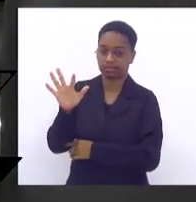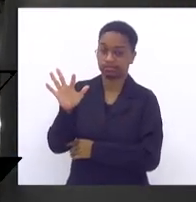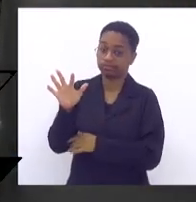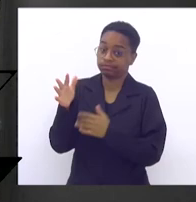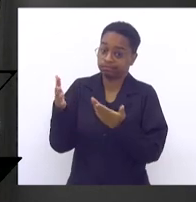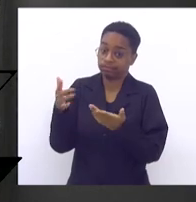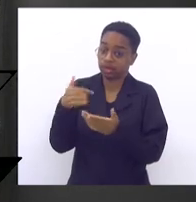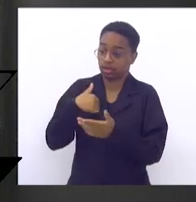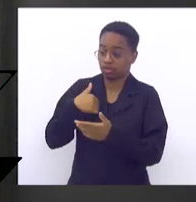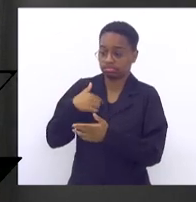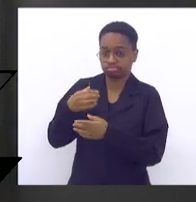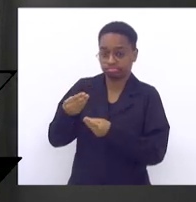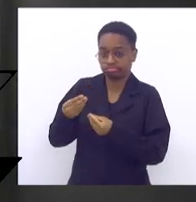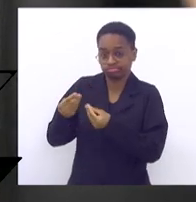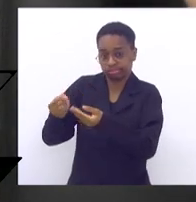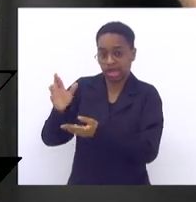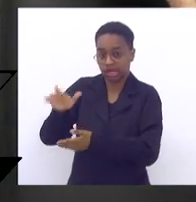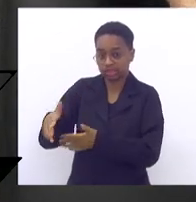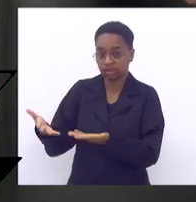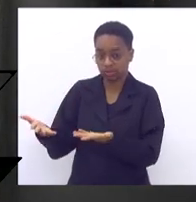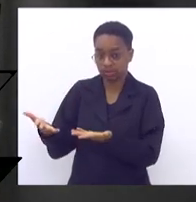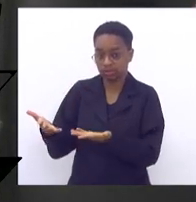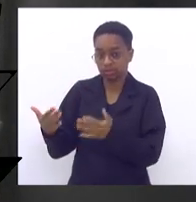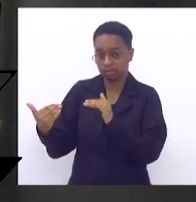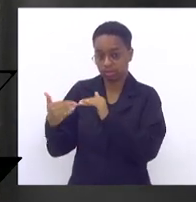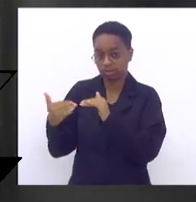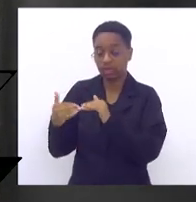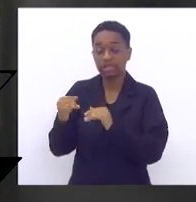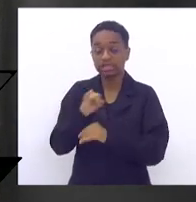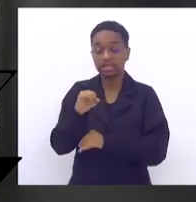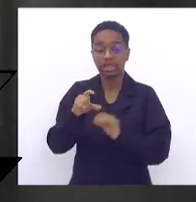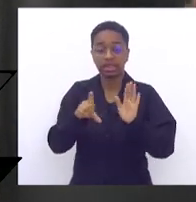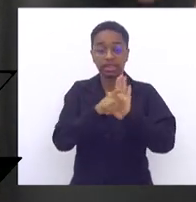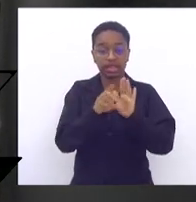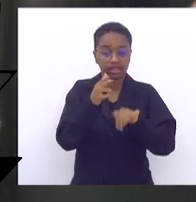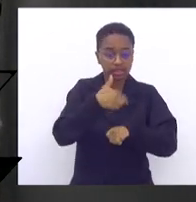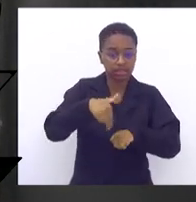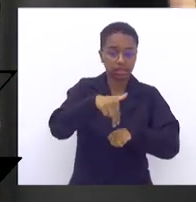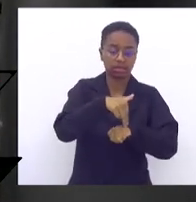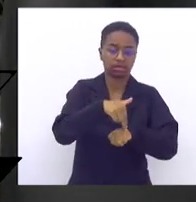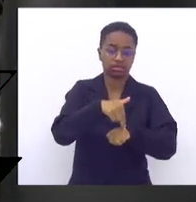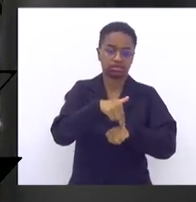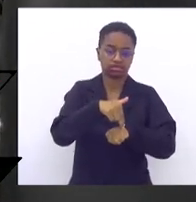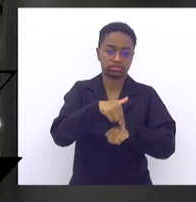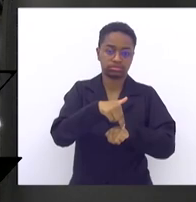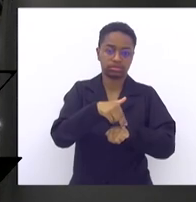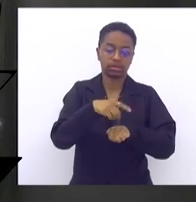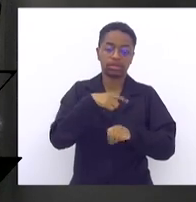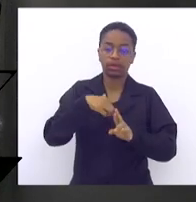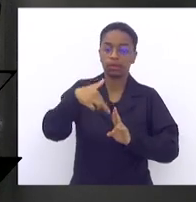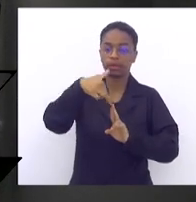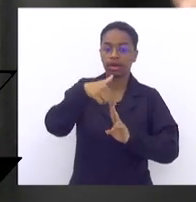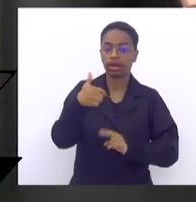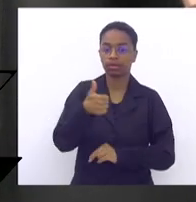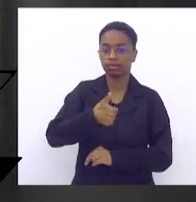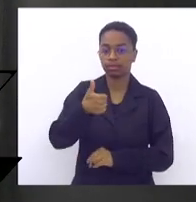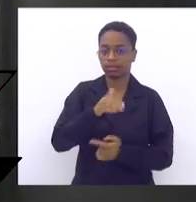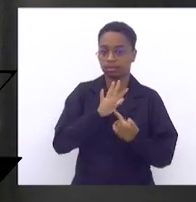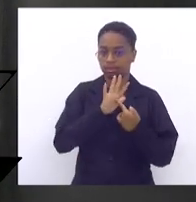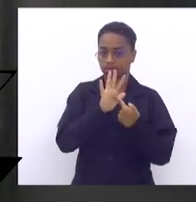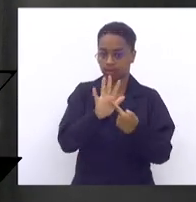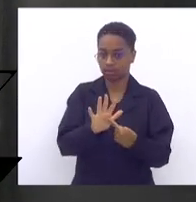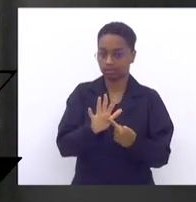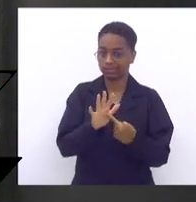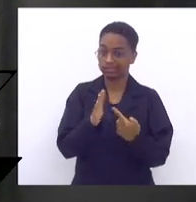a razão a Vossa Excelência. Né? Se é uma lei nacional, nesse parágrafo primeiro só,